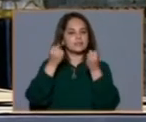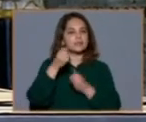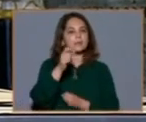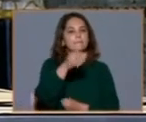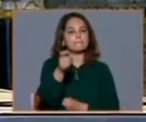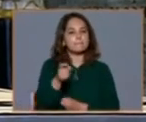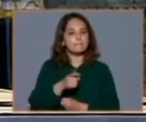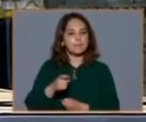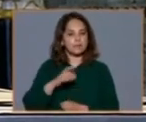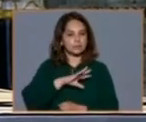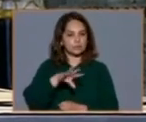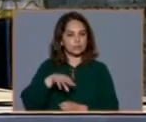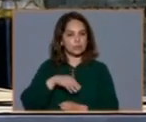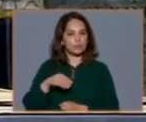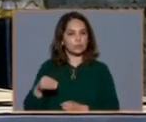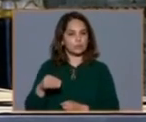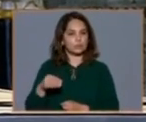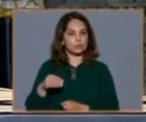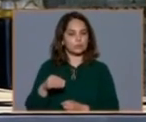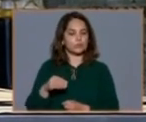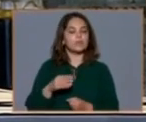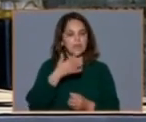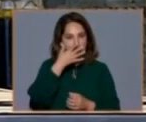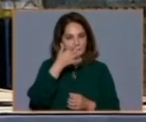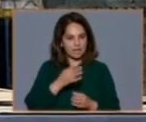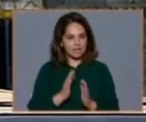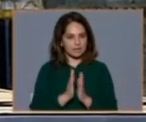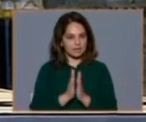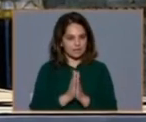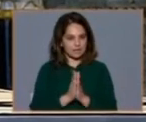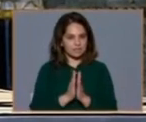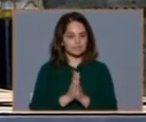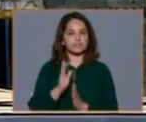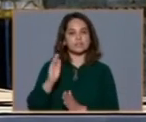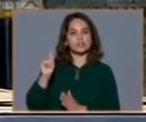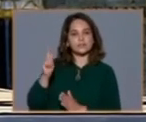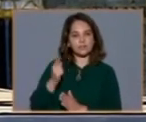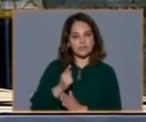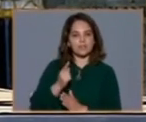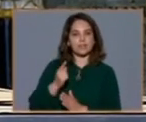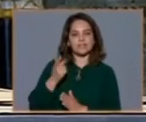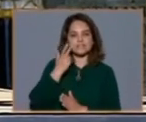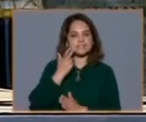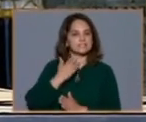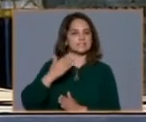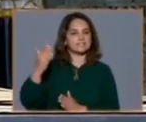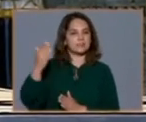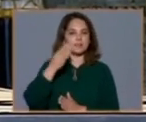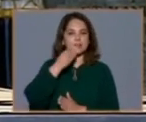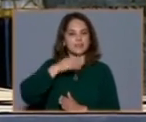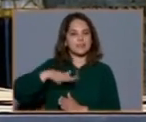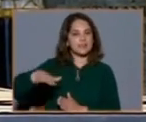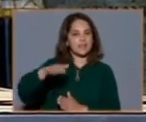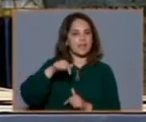inteiro. Confirmai a vossa Igreja na fé e na caridade ao longo da sua peregrinação na terra, com o vosso